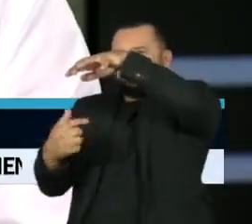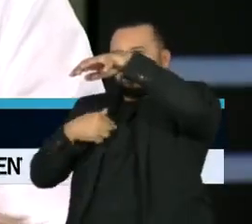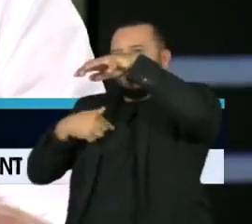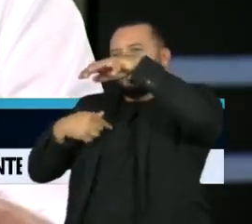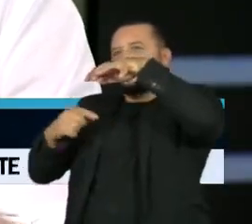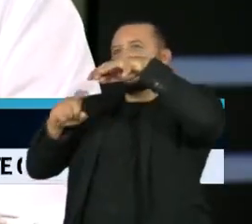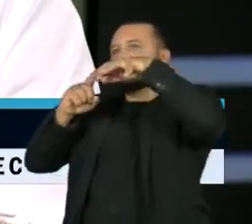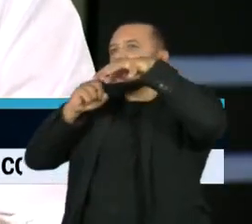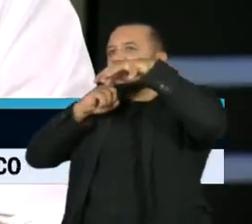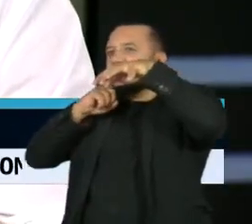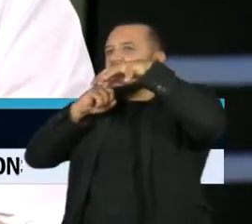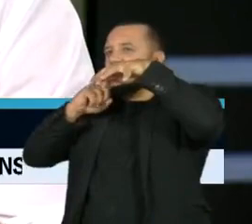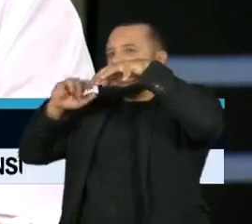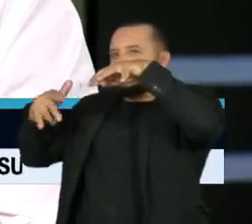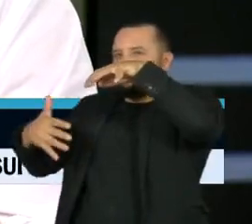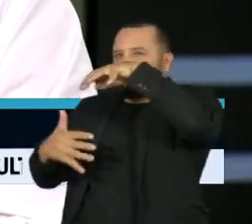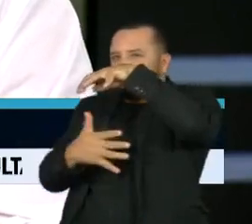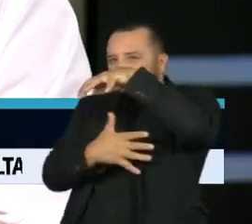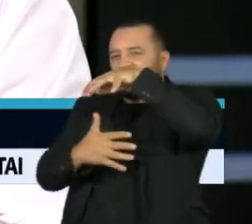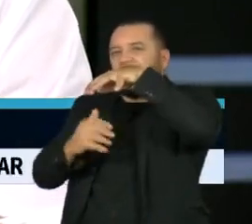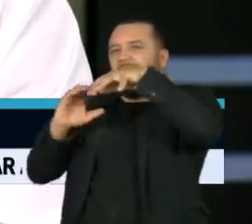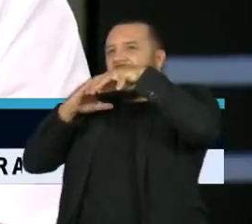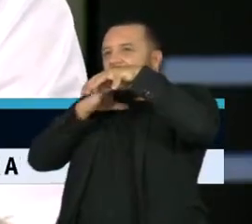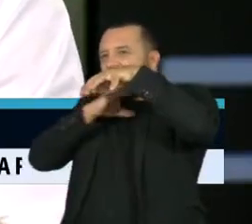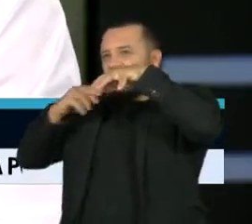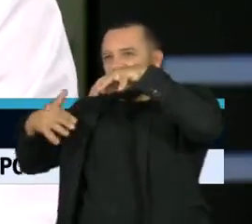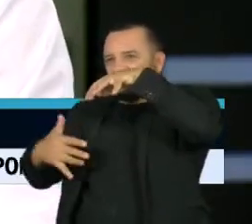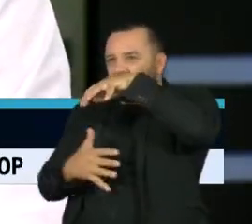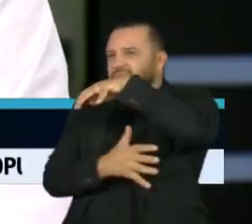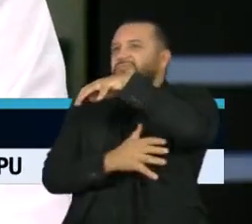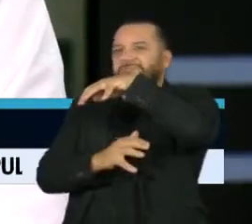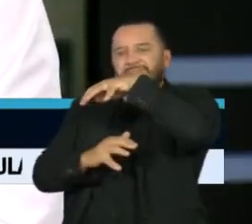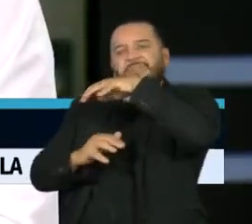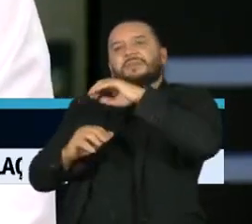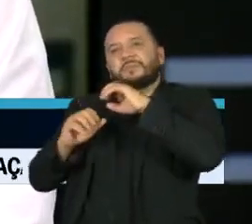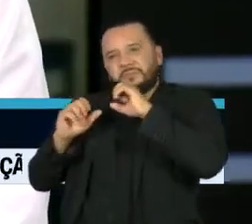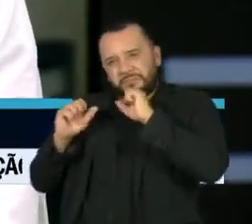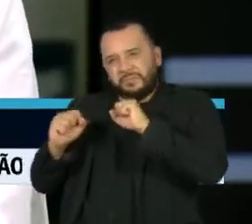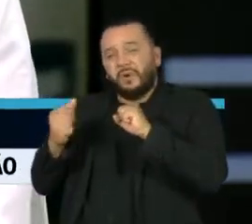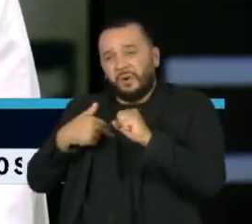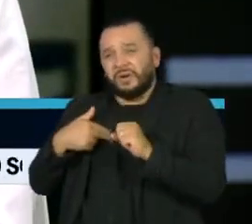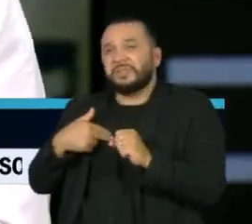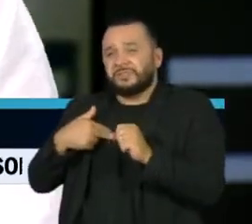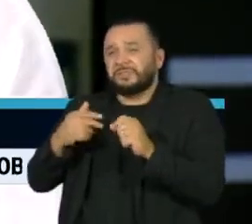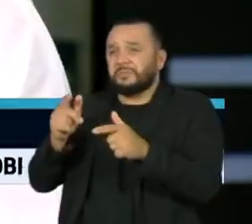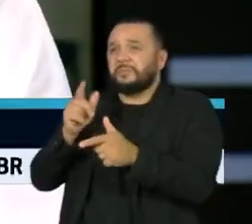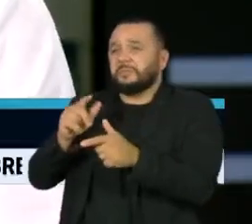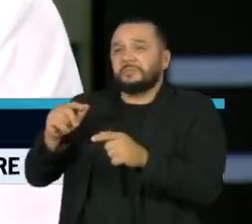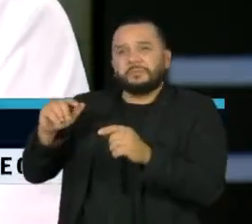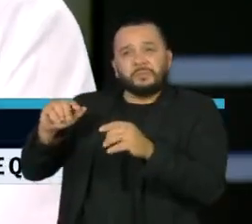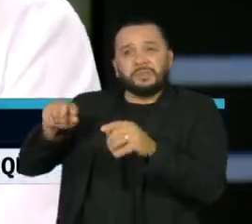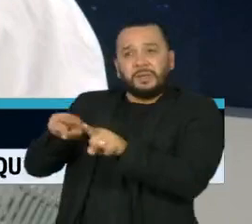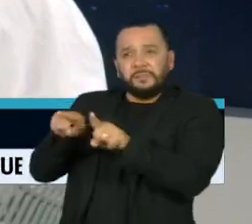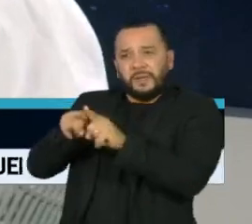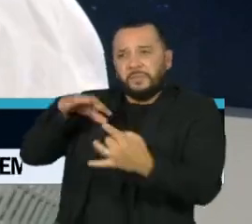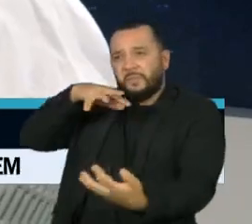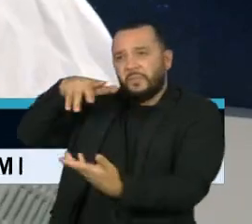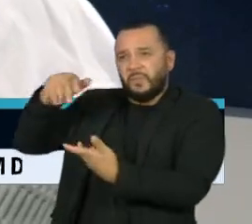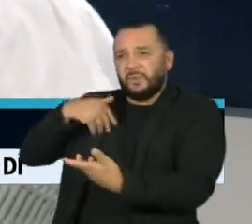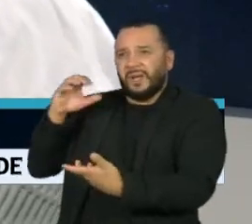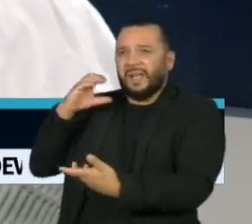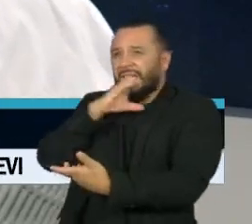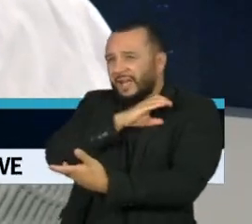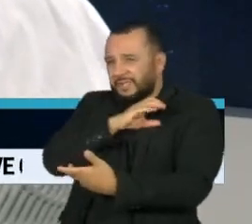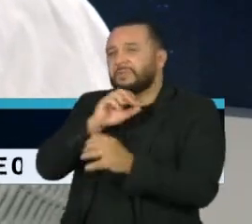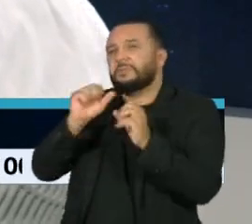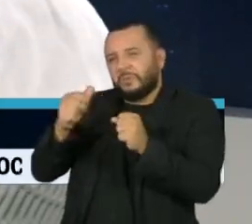Então, além do aquecimento global, quer dizer, ou melhor, o aquecimento global agrava os impactos do El Niño ou da